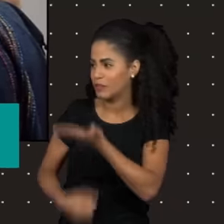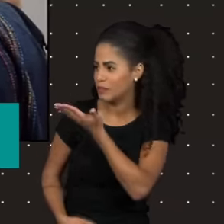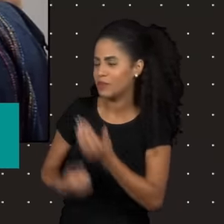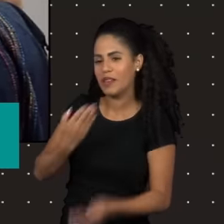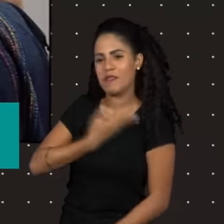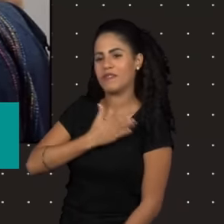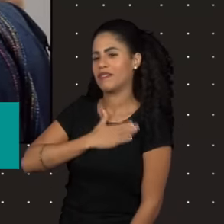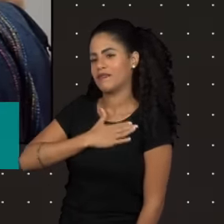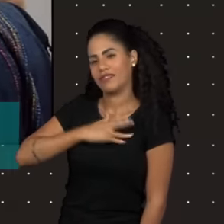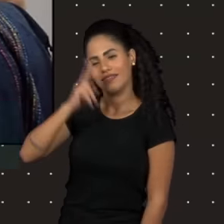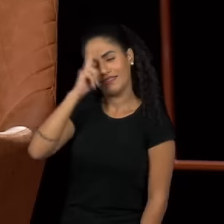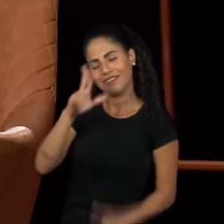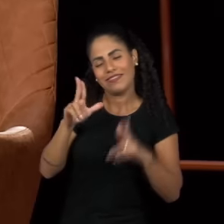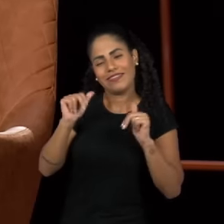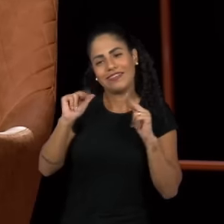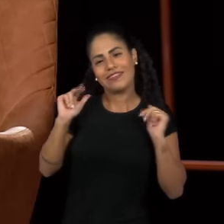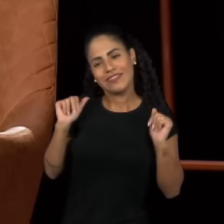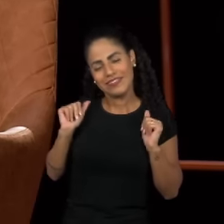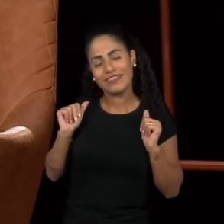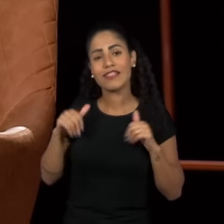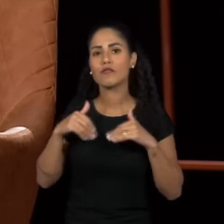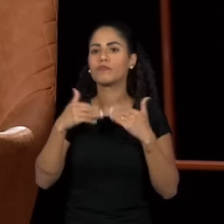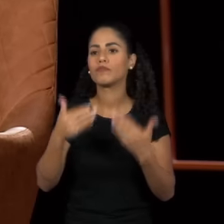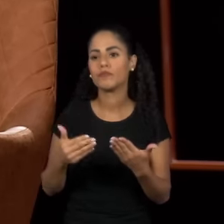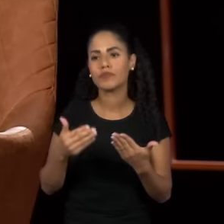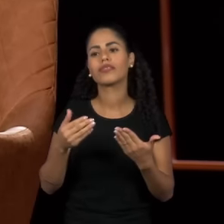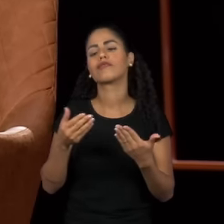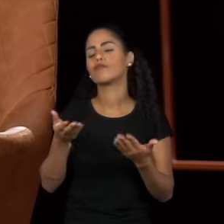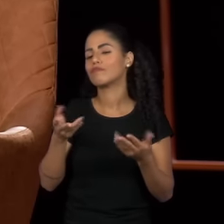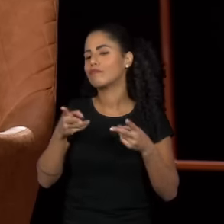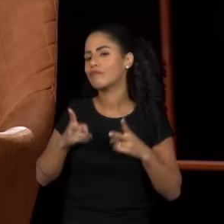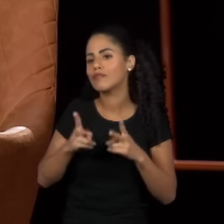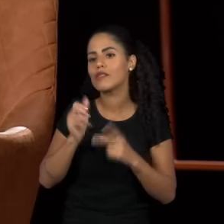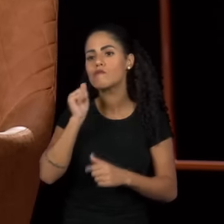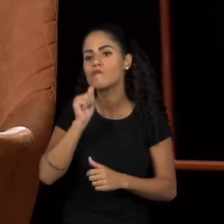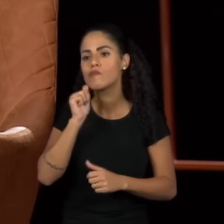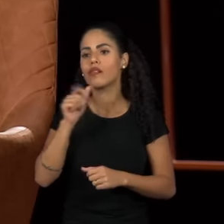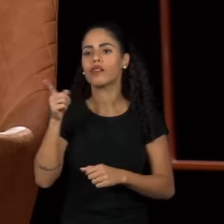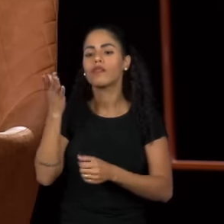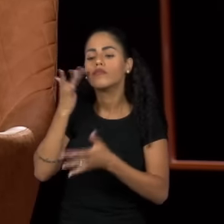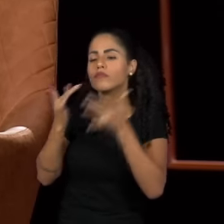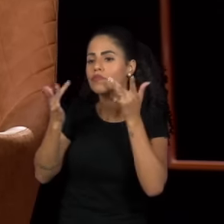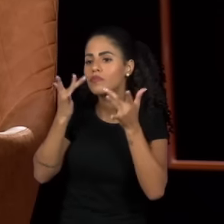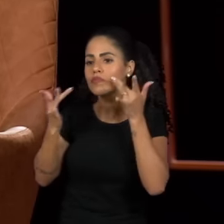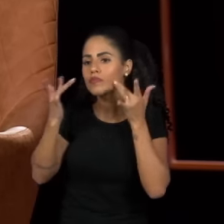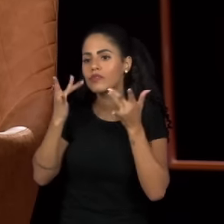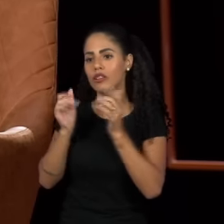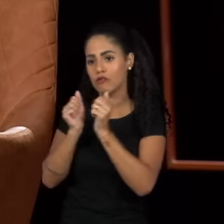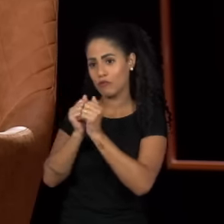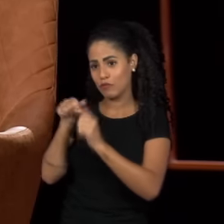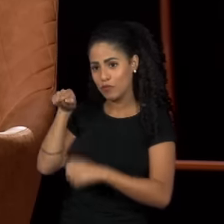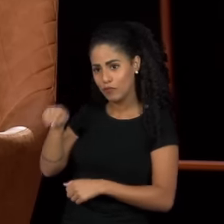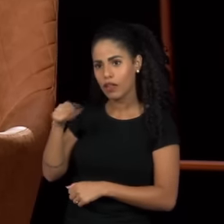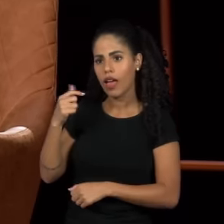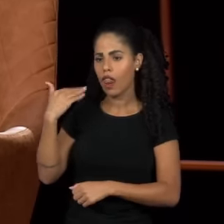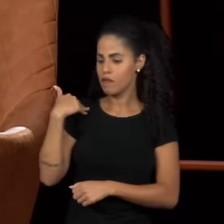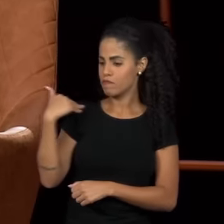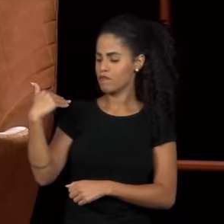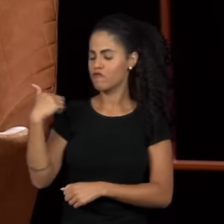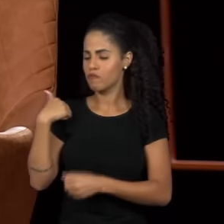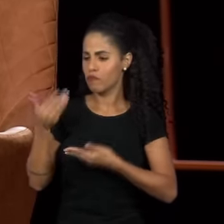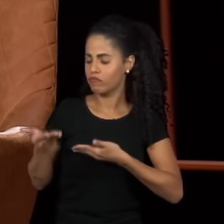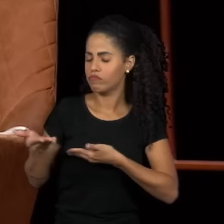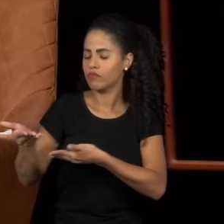pode esquecer. É, a Frida foi, ela estava me vendo numa peça no Gerald Thomas e ela me chamou para